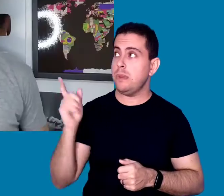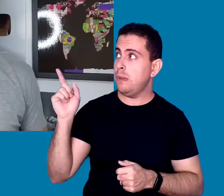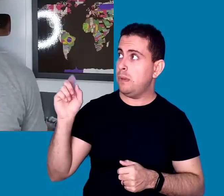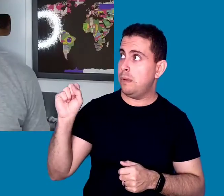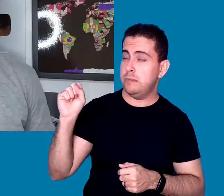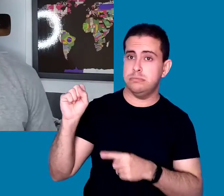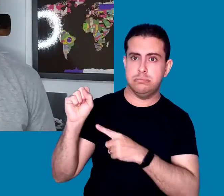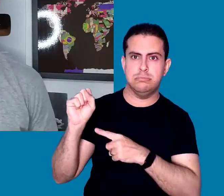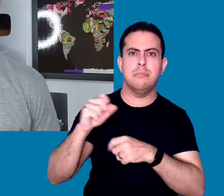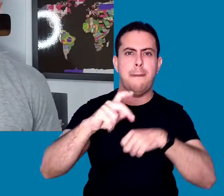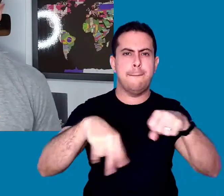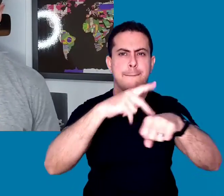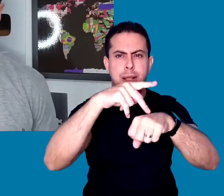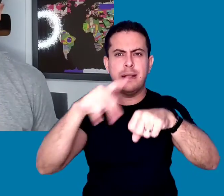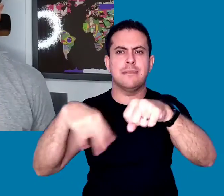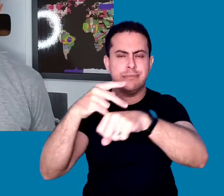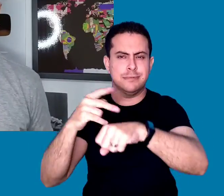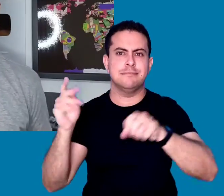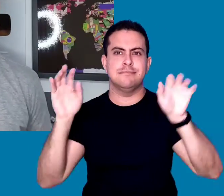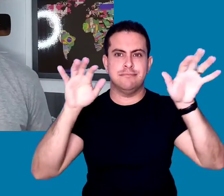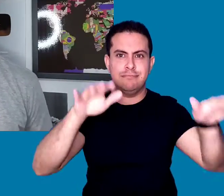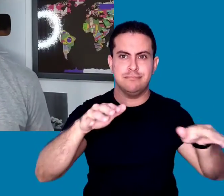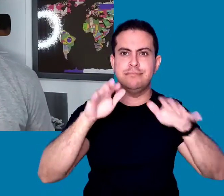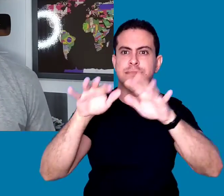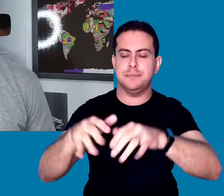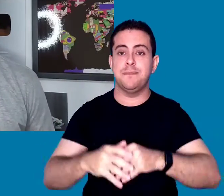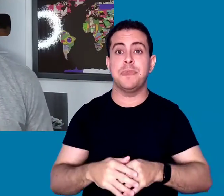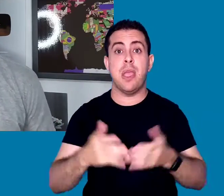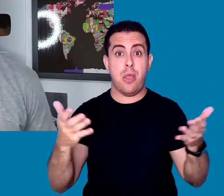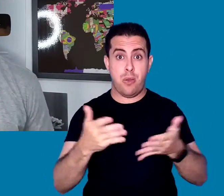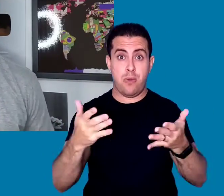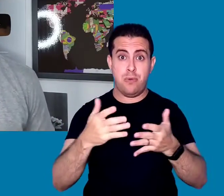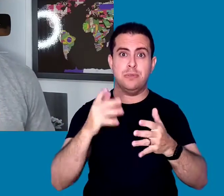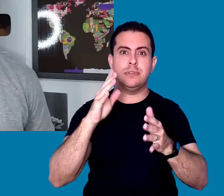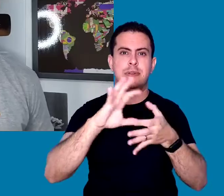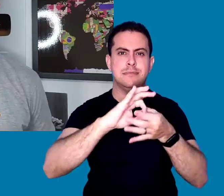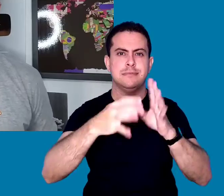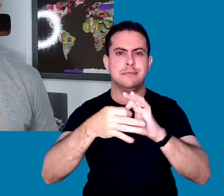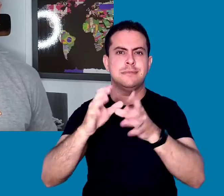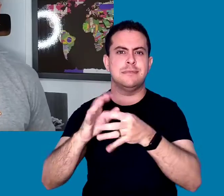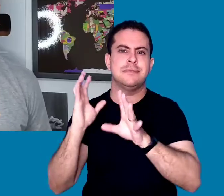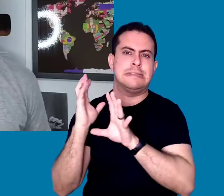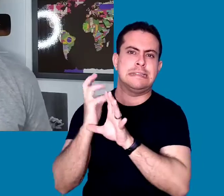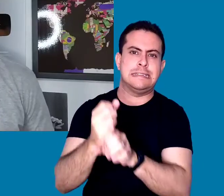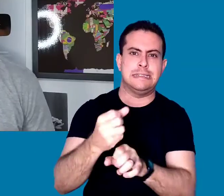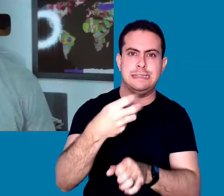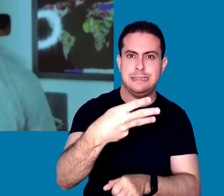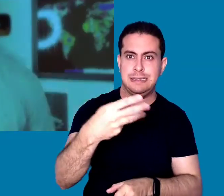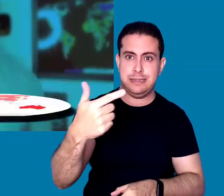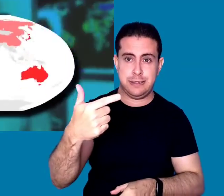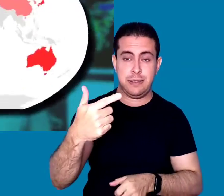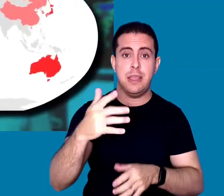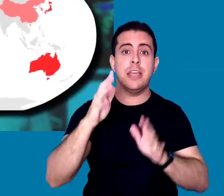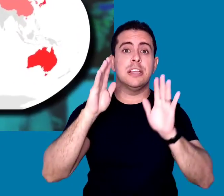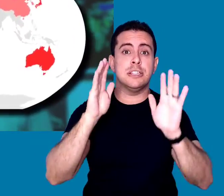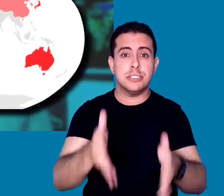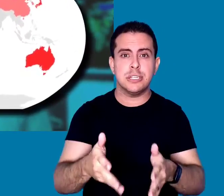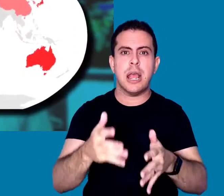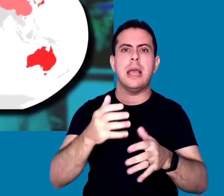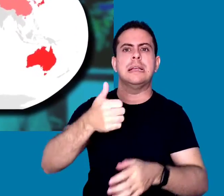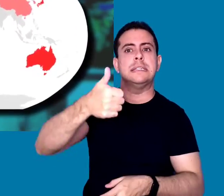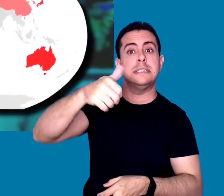sede. Hoje estamos na 32ª edição dos Jogos Olímpicos e, ao todo, 19 nações já sediaram